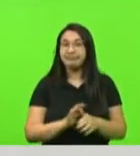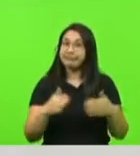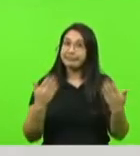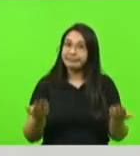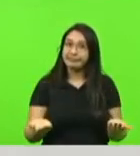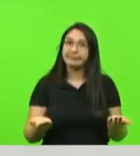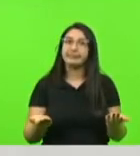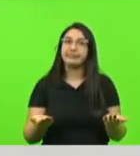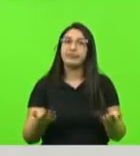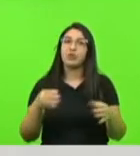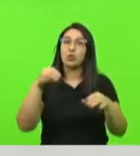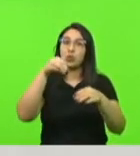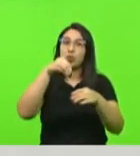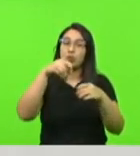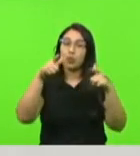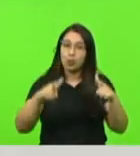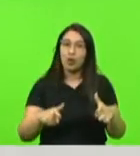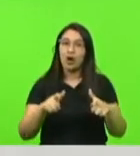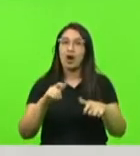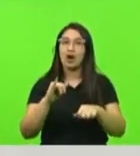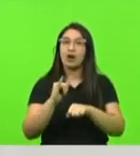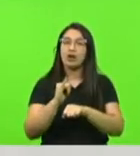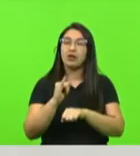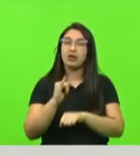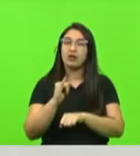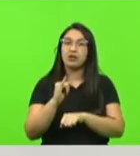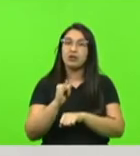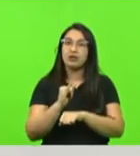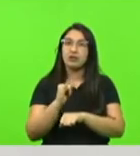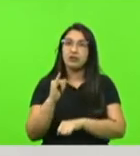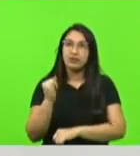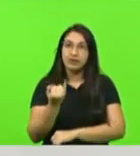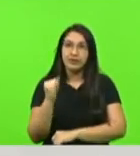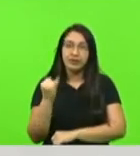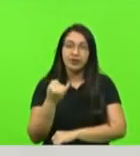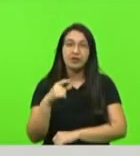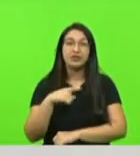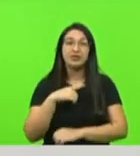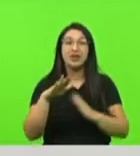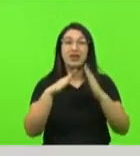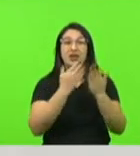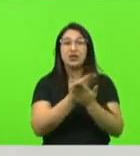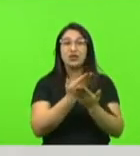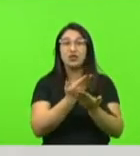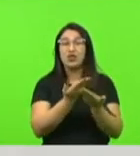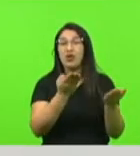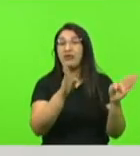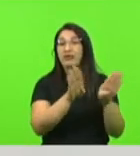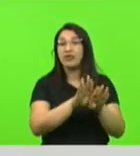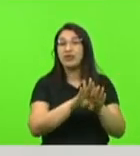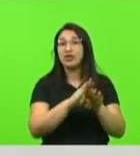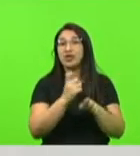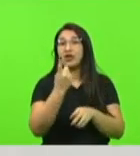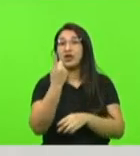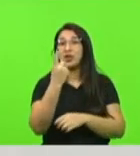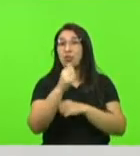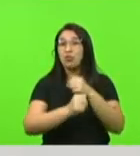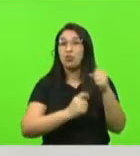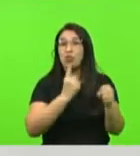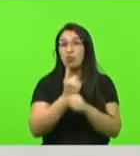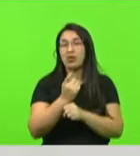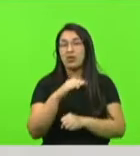em Itajaí, nós temos uma escola interditada, há cerca de um ano e meio, mais ou menos, escola interditada.